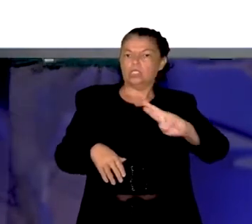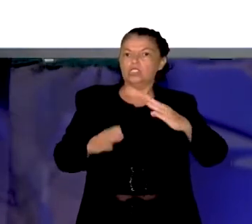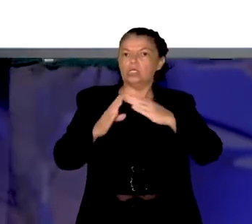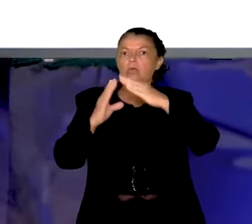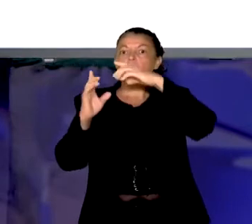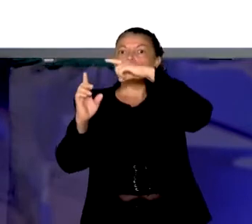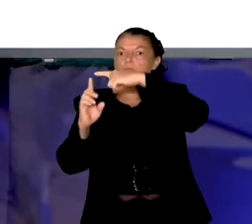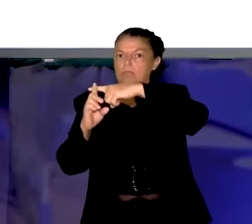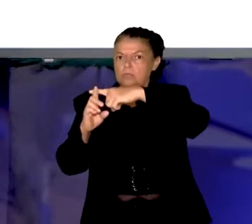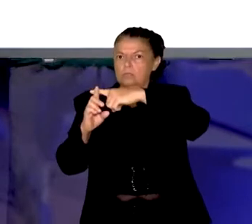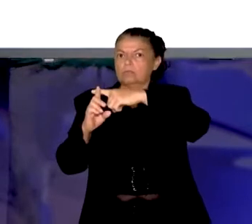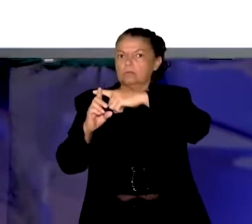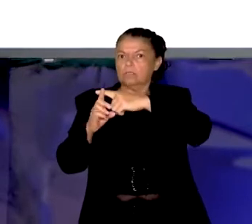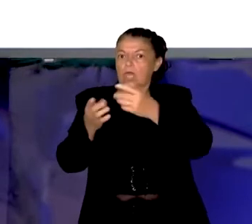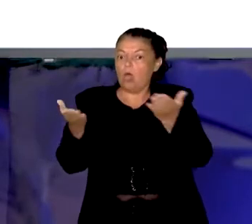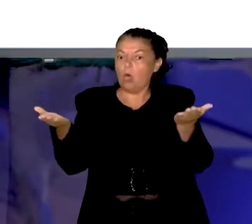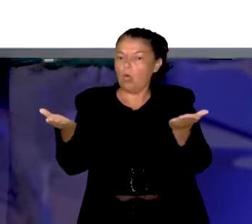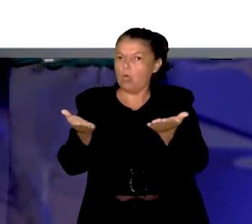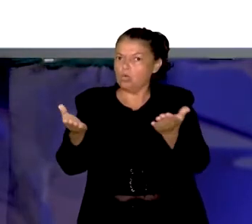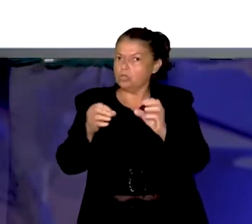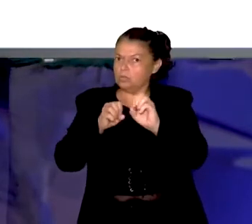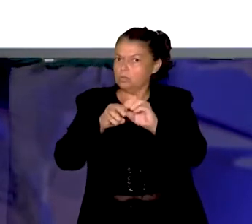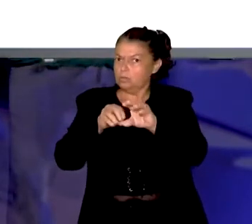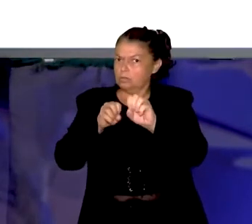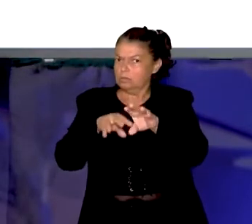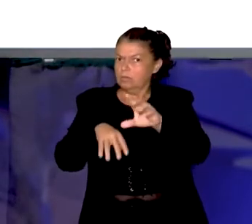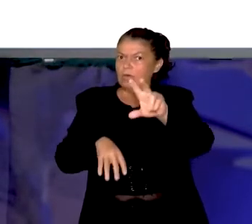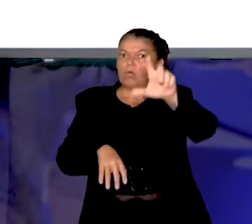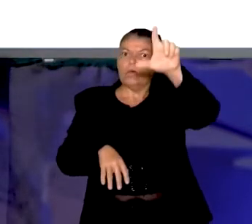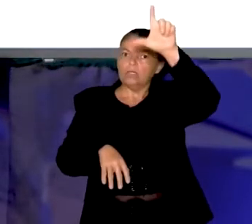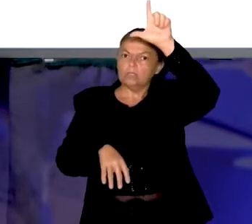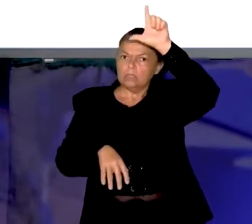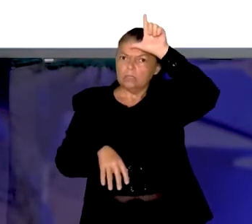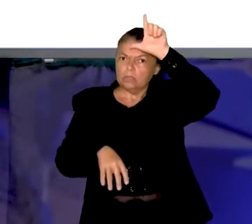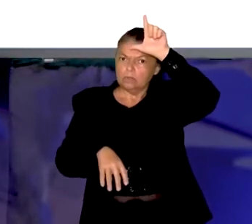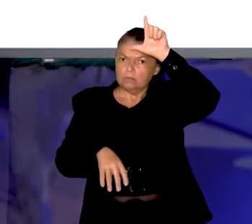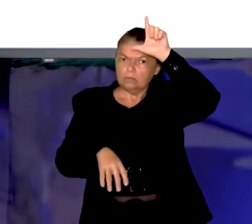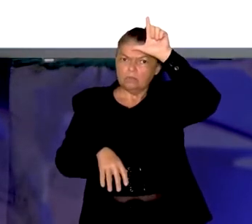nossa aula hoje, deve ser uma liderança também que jamais